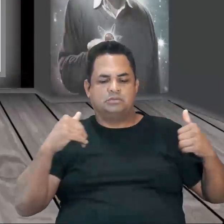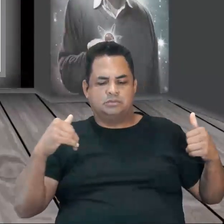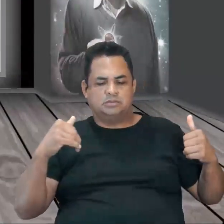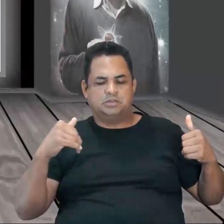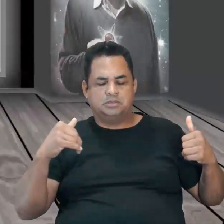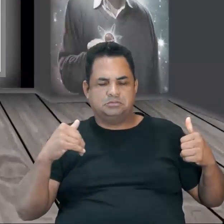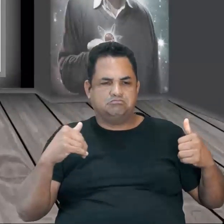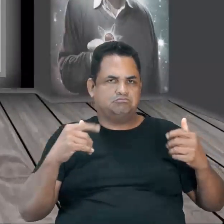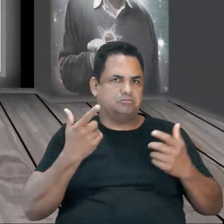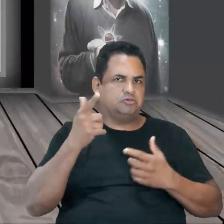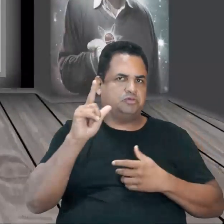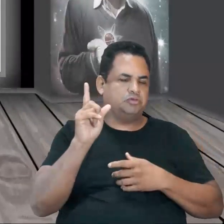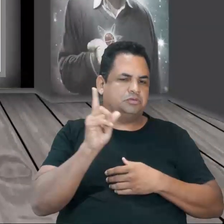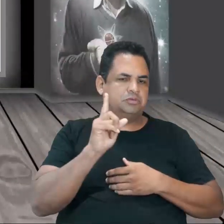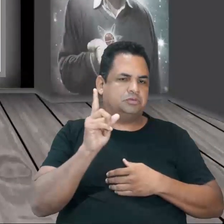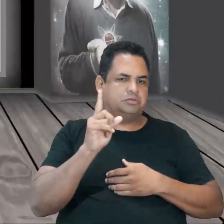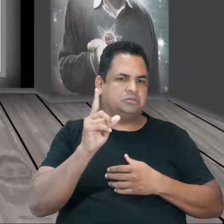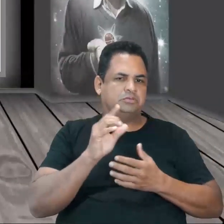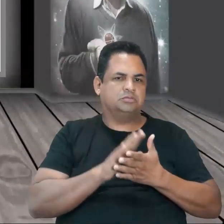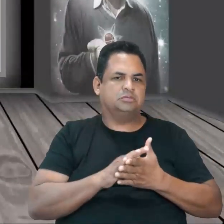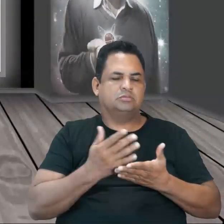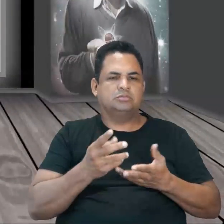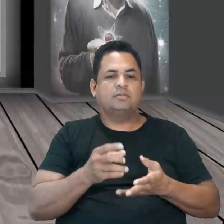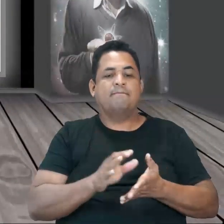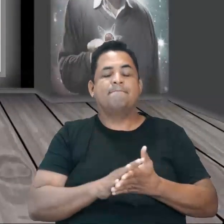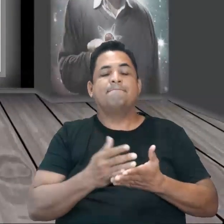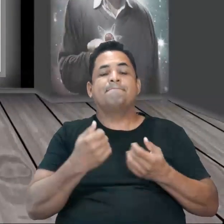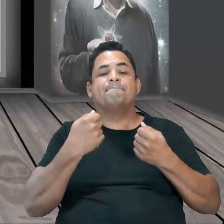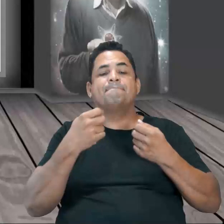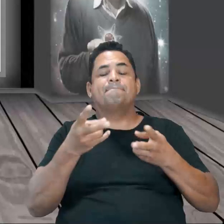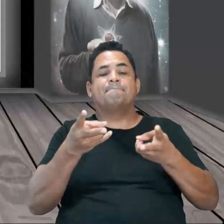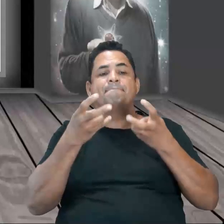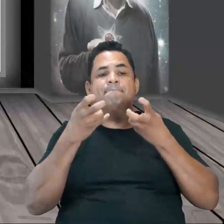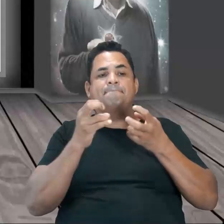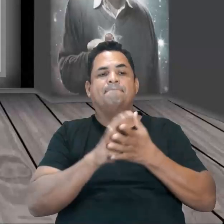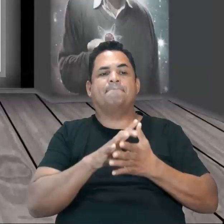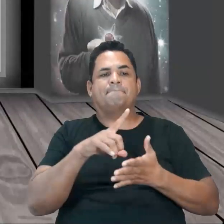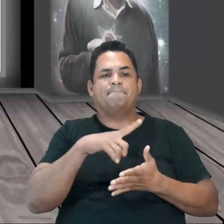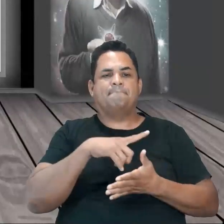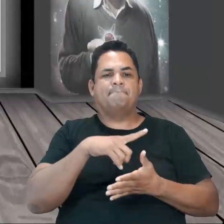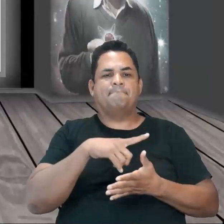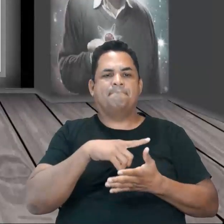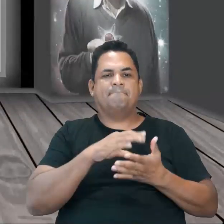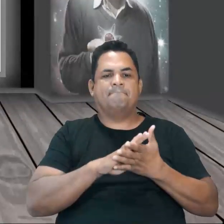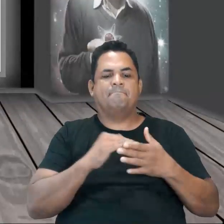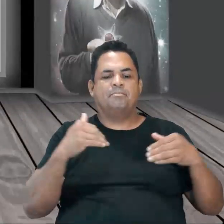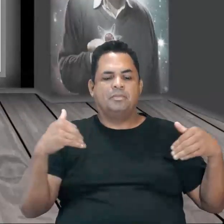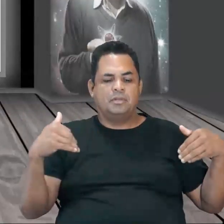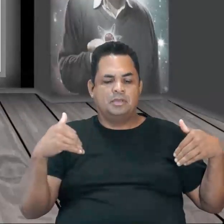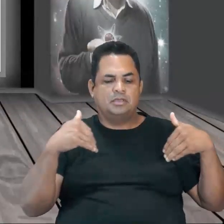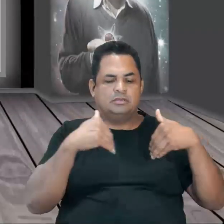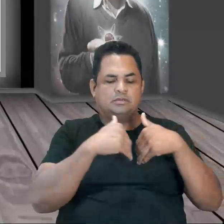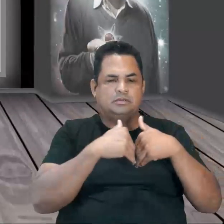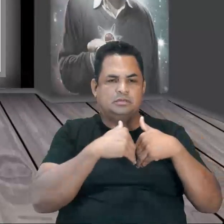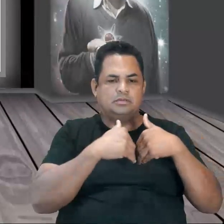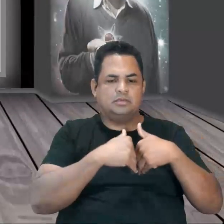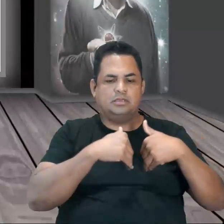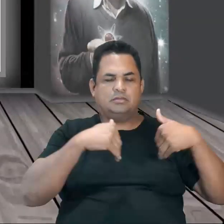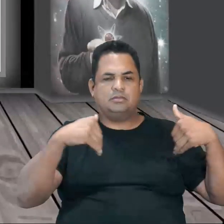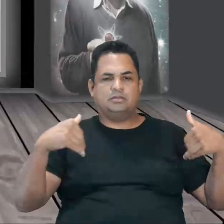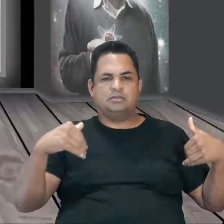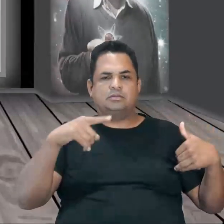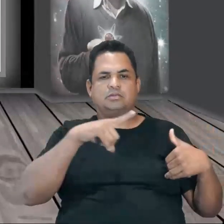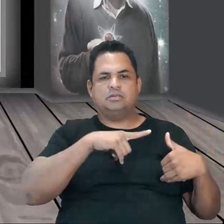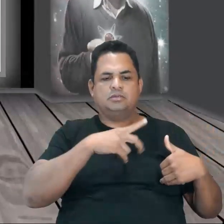não? Aí você vai perceber que existe essa questão de atração e repulsão, provando que tem 2 tipos de